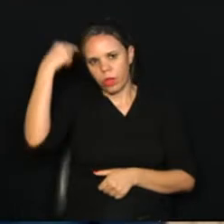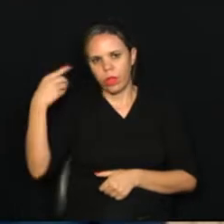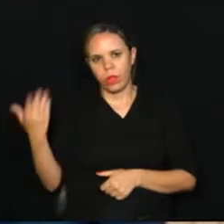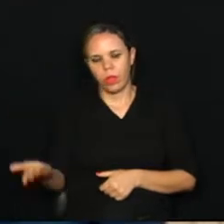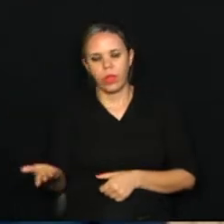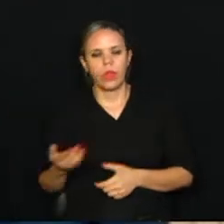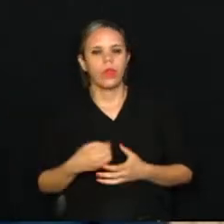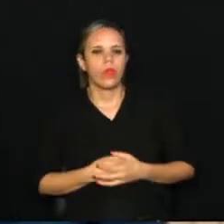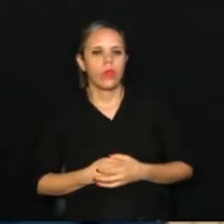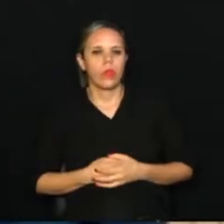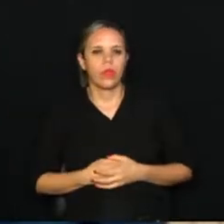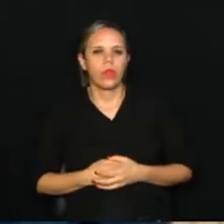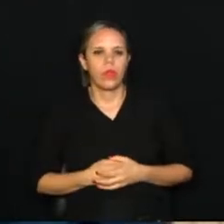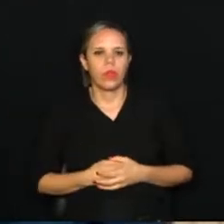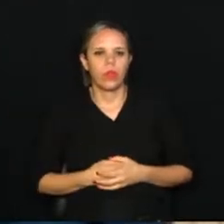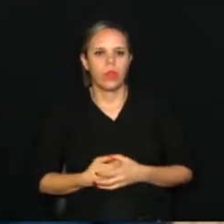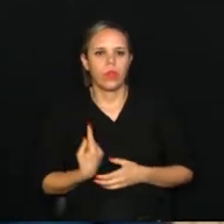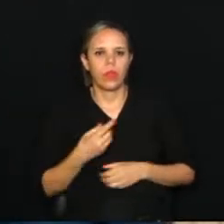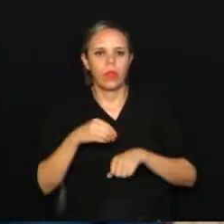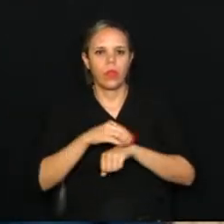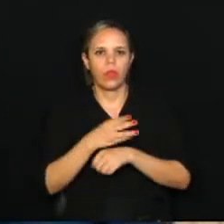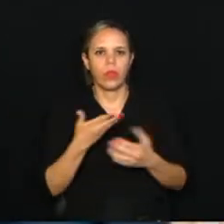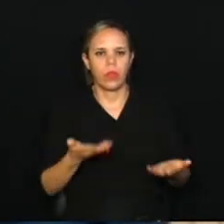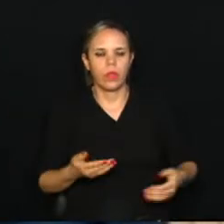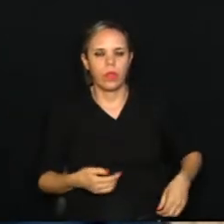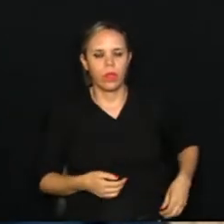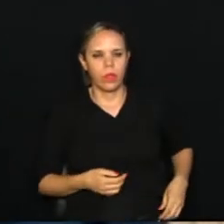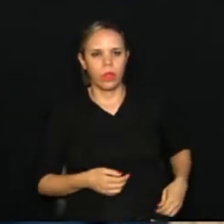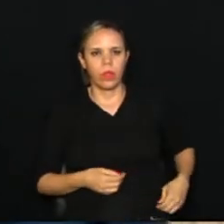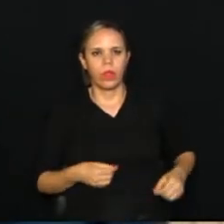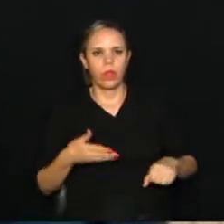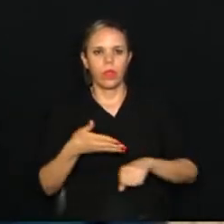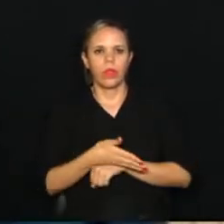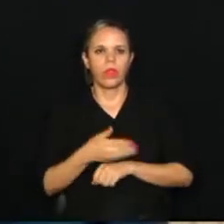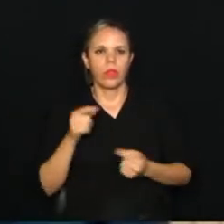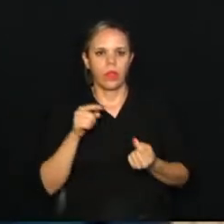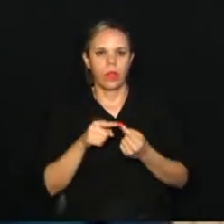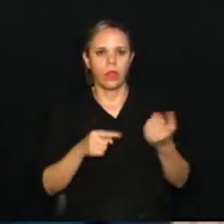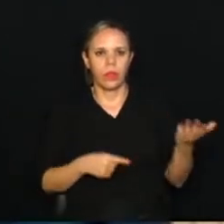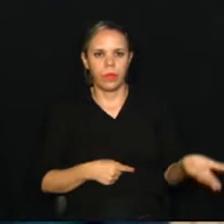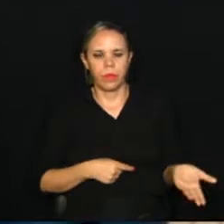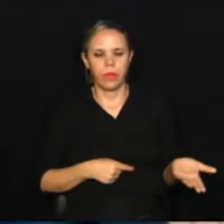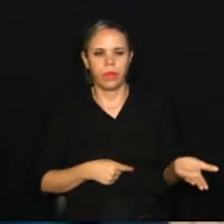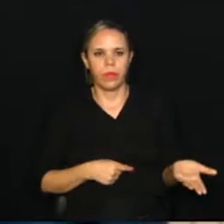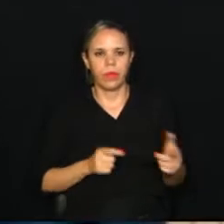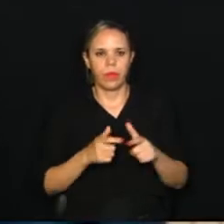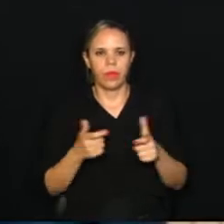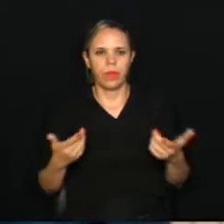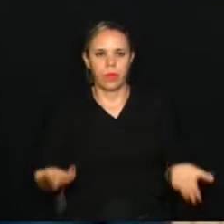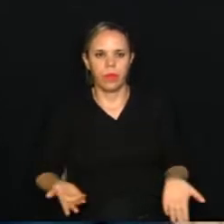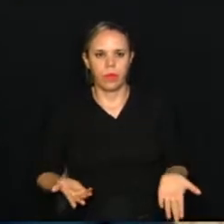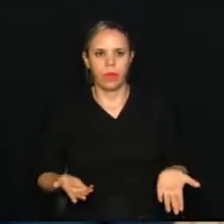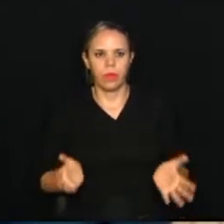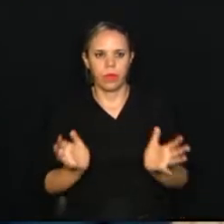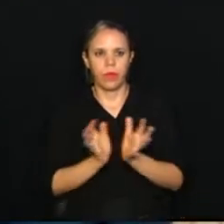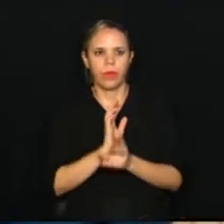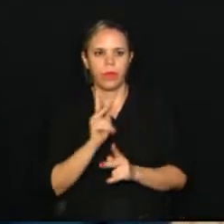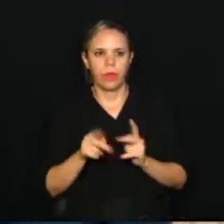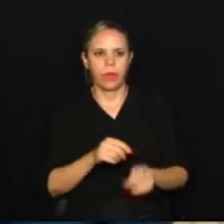Paulo Gaspar de nos trazer aqui faz parte desse objetivo de ampliar para a